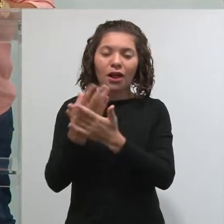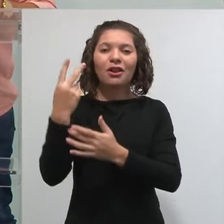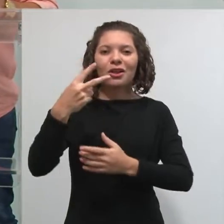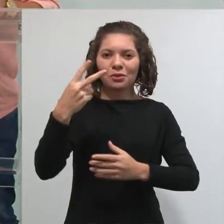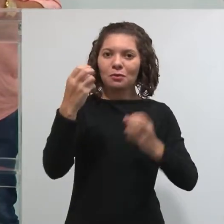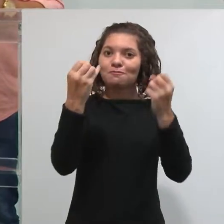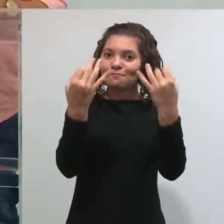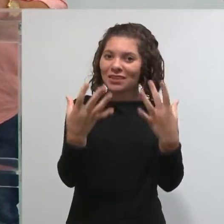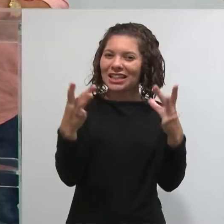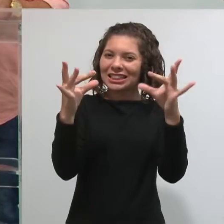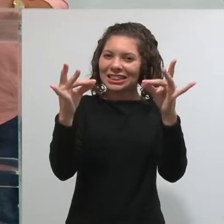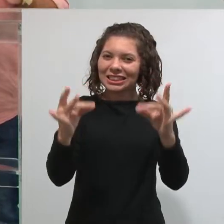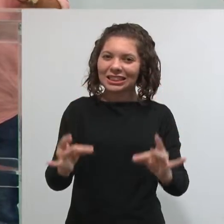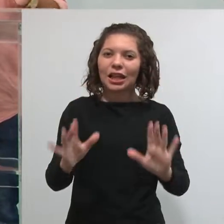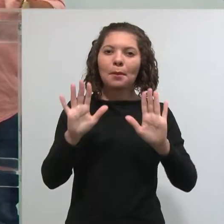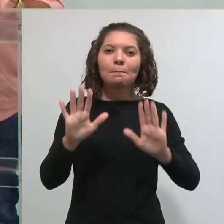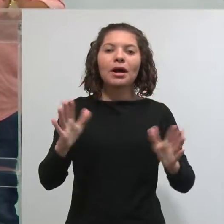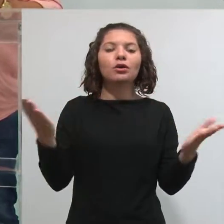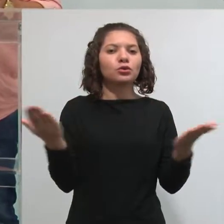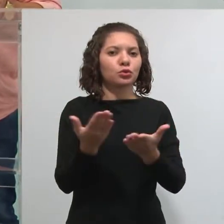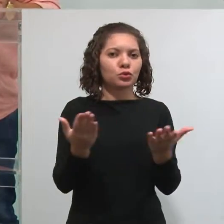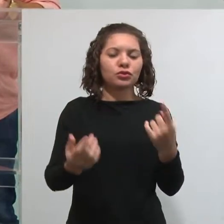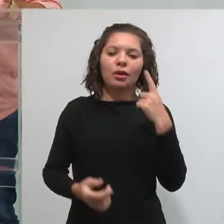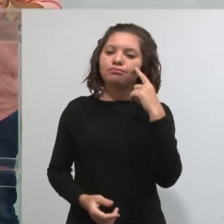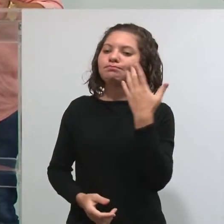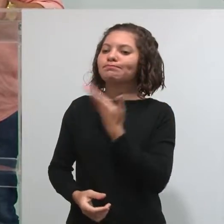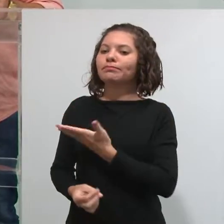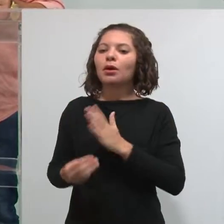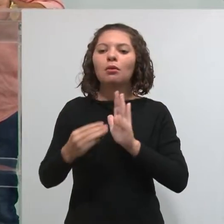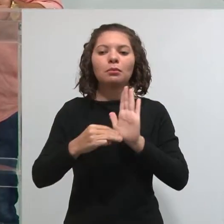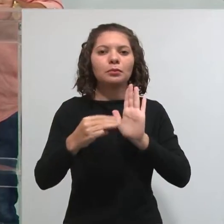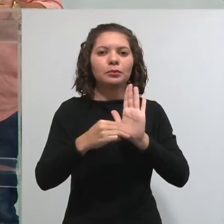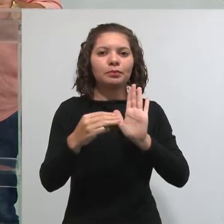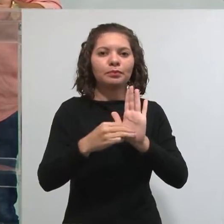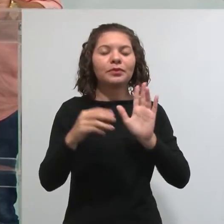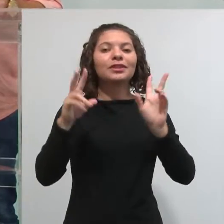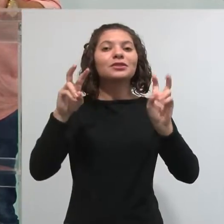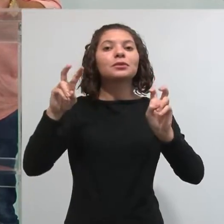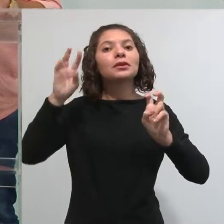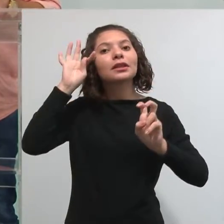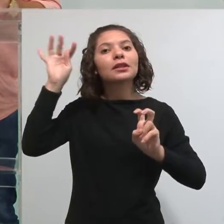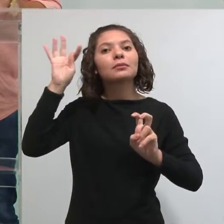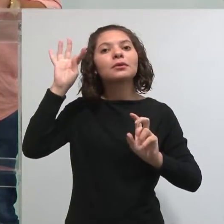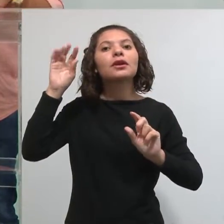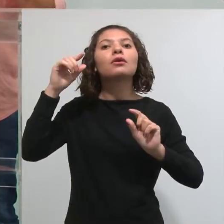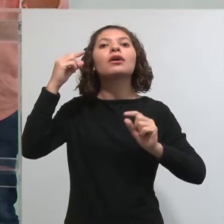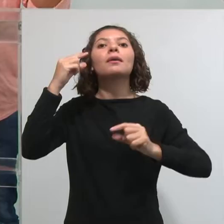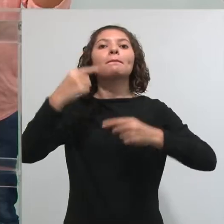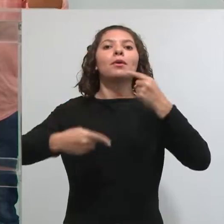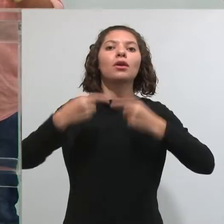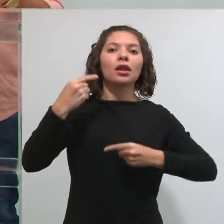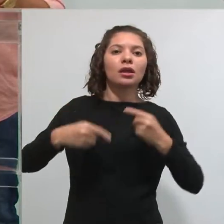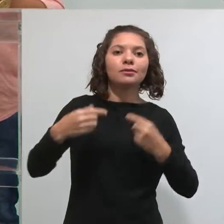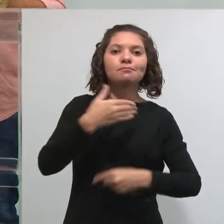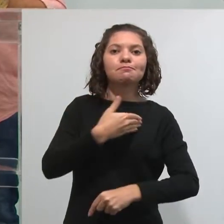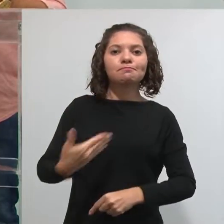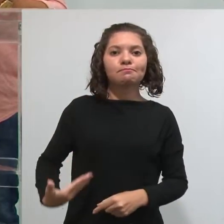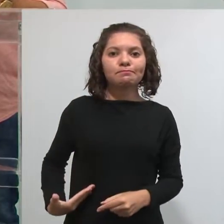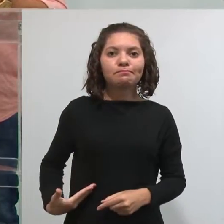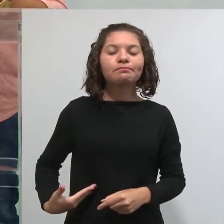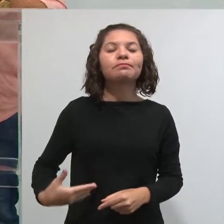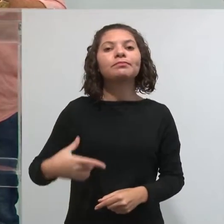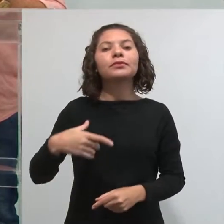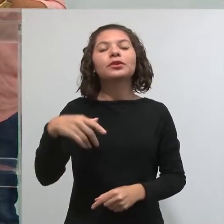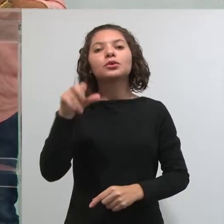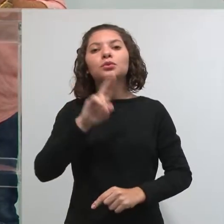é hoje o principal modelo teórico utilizado para análise de políticas públicas, que considera desde o